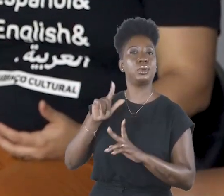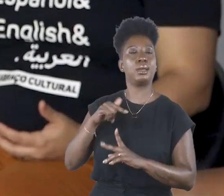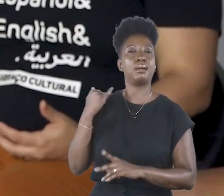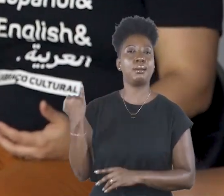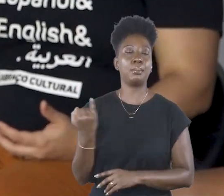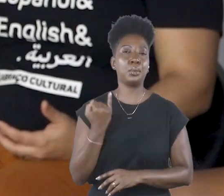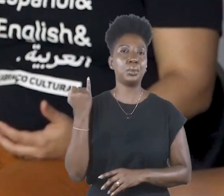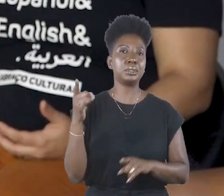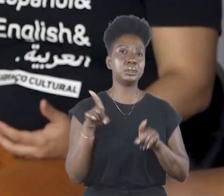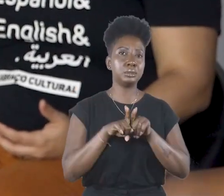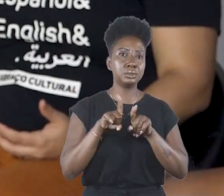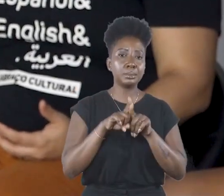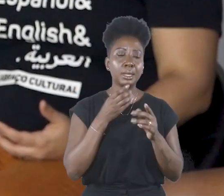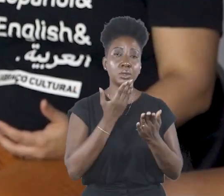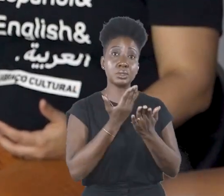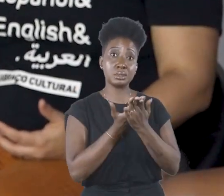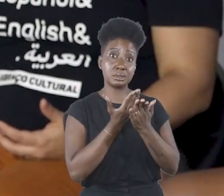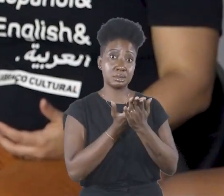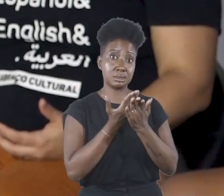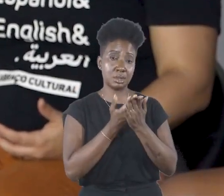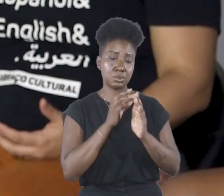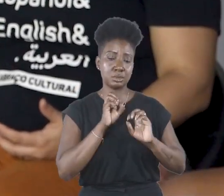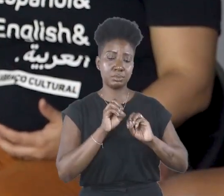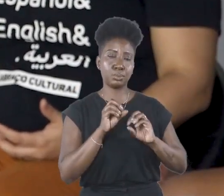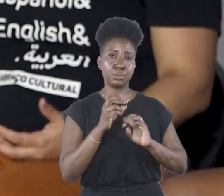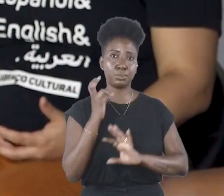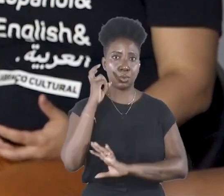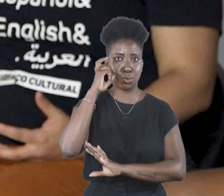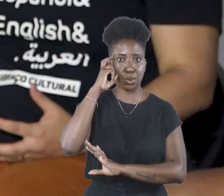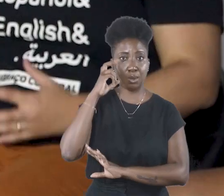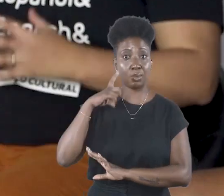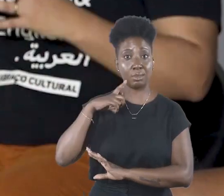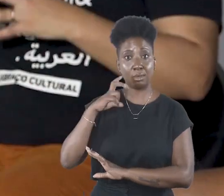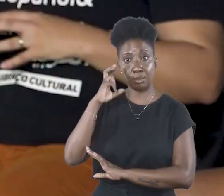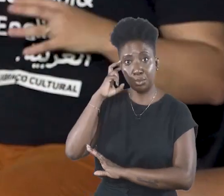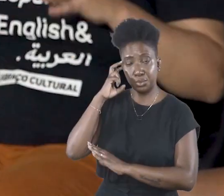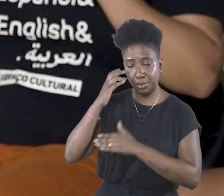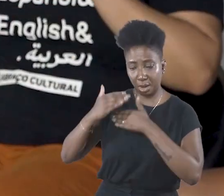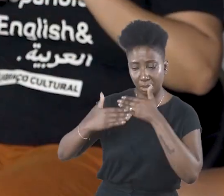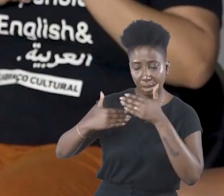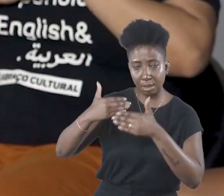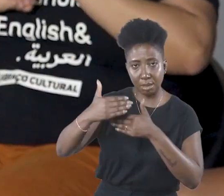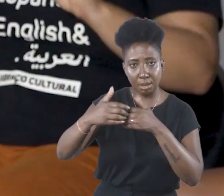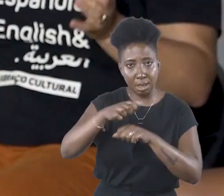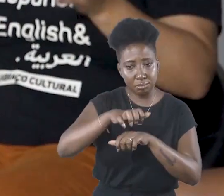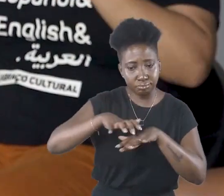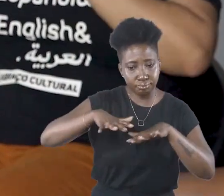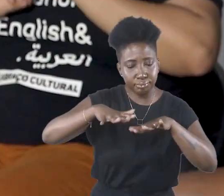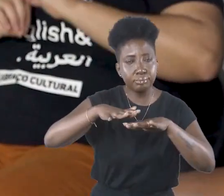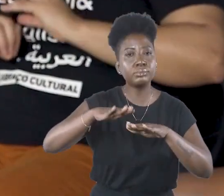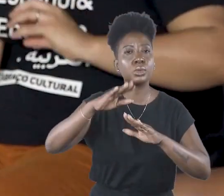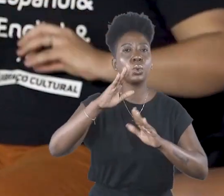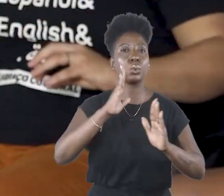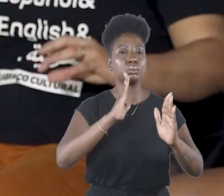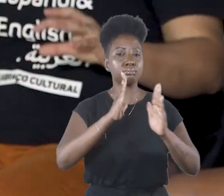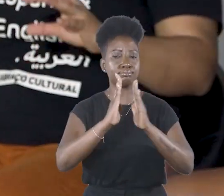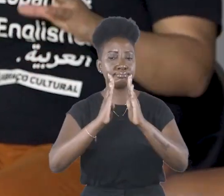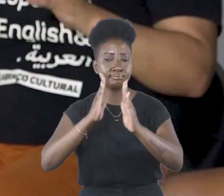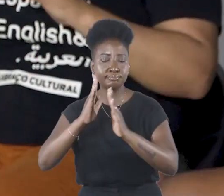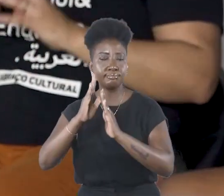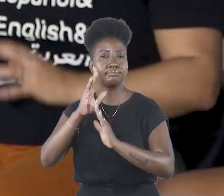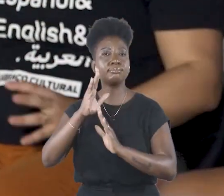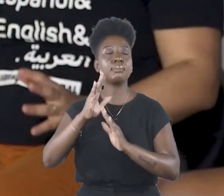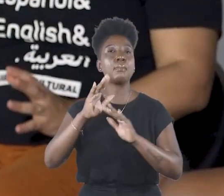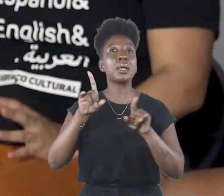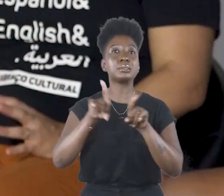outro diferencial que a gente tem, que é muito importante, são as nossas aulas culturais. Então, a gente tem a cultura que atravessa, que permeia